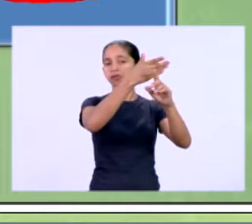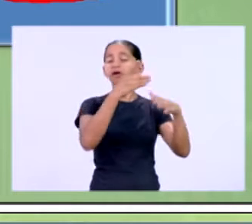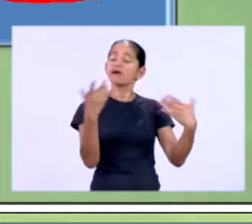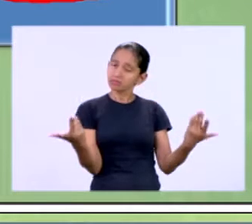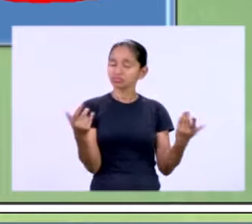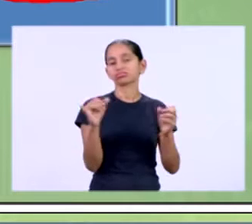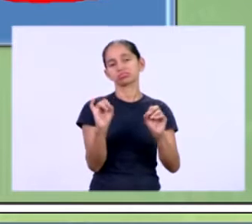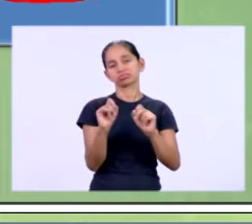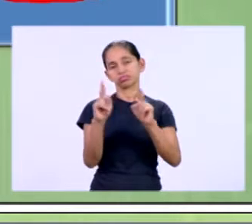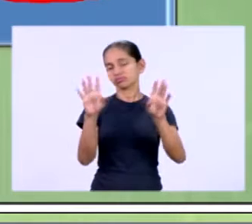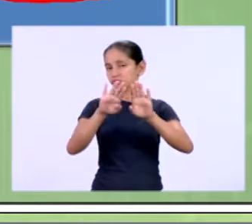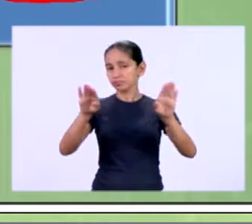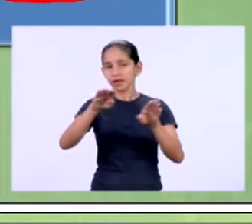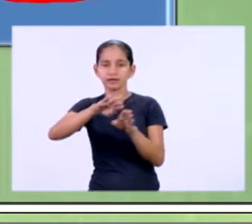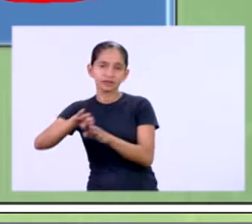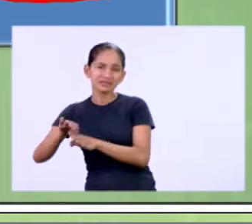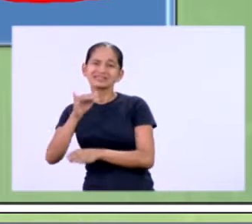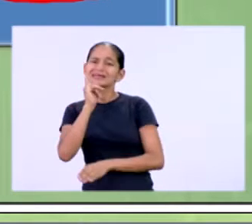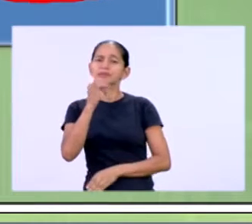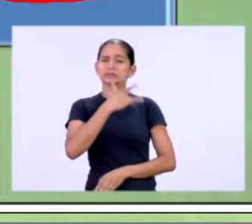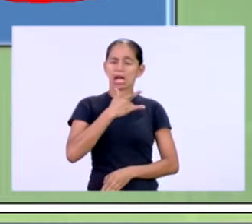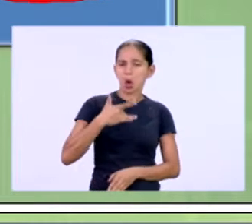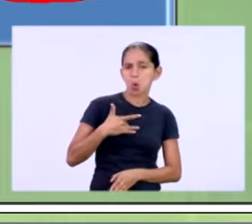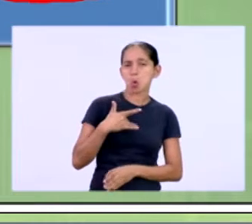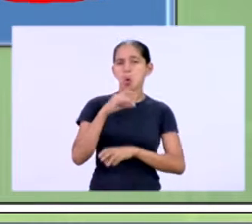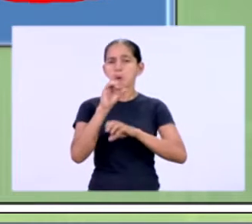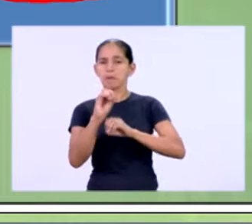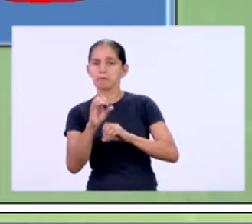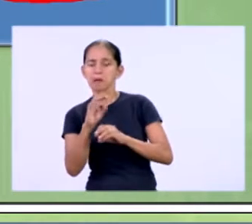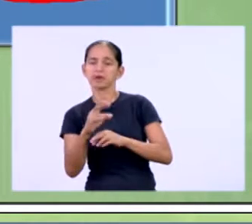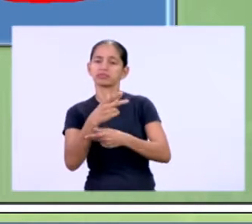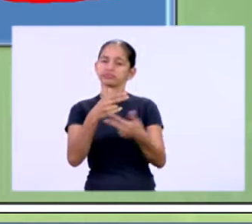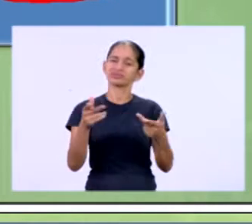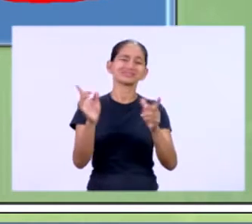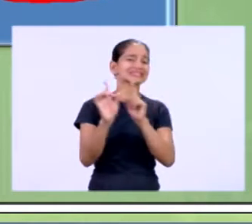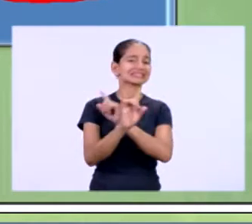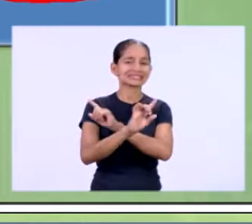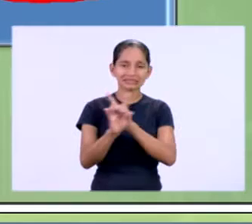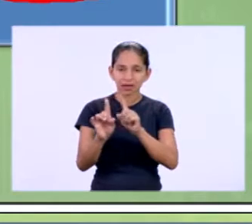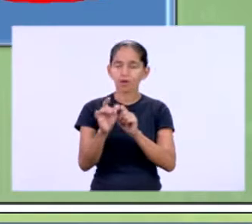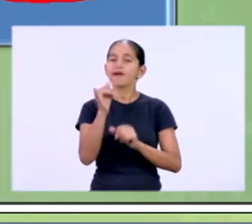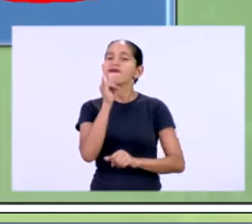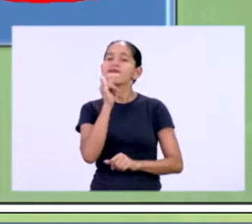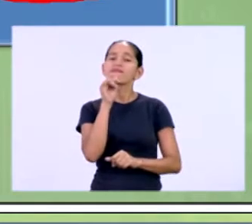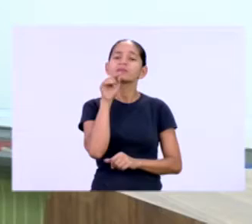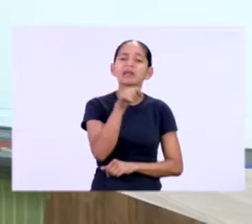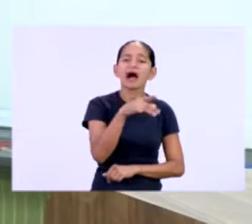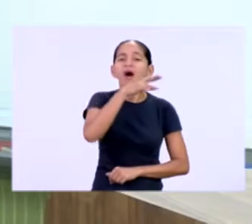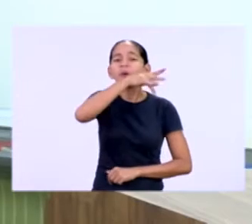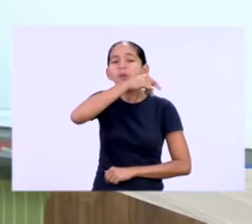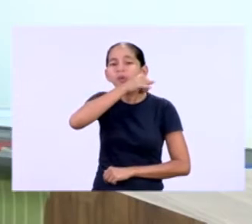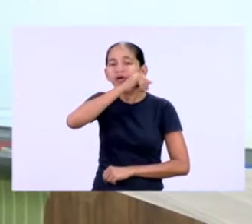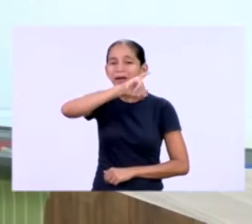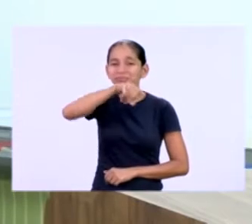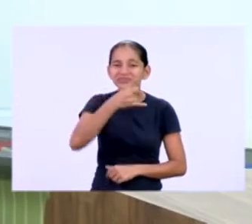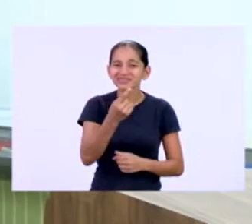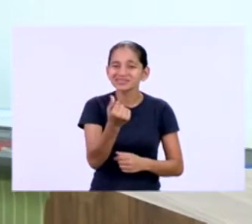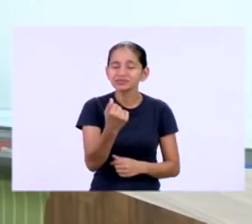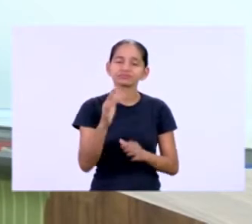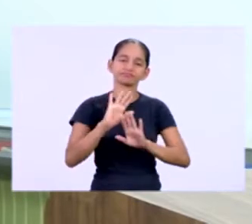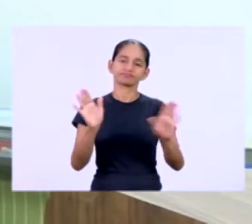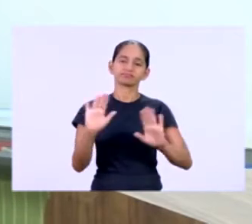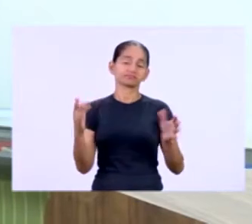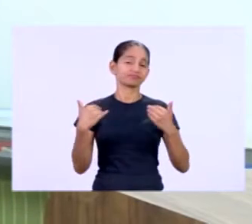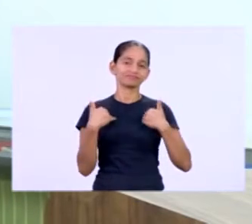bons. É outra esfera. A gente está pensando na esfera do direito administrativo, da gestão pública, a gente está falando aqui de finanças. A gente tem que pagar o